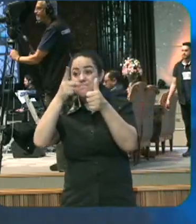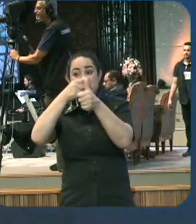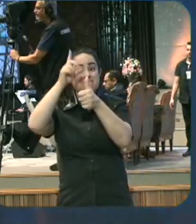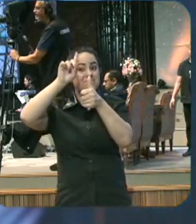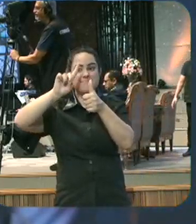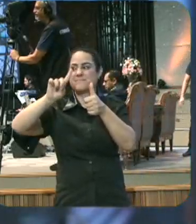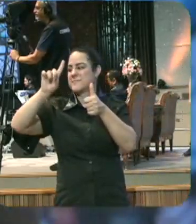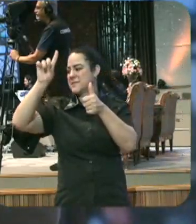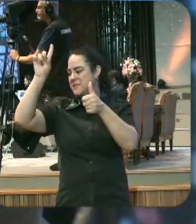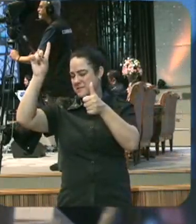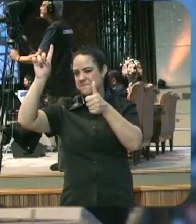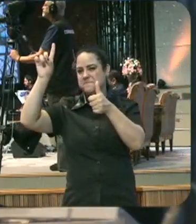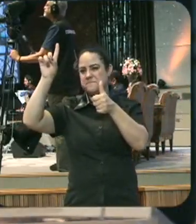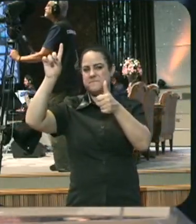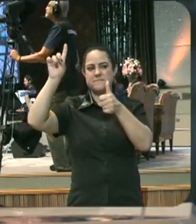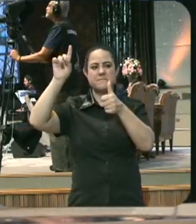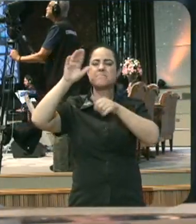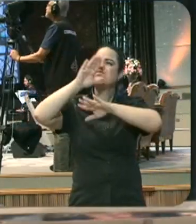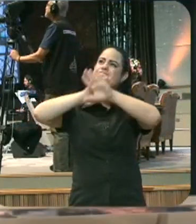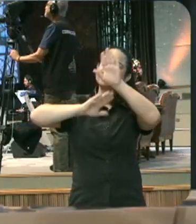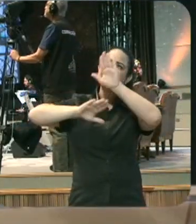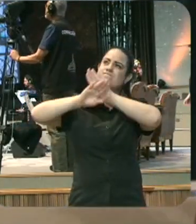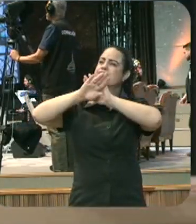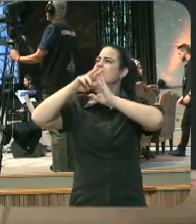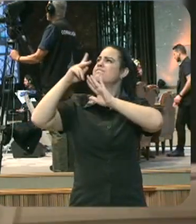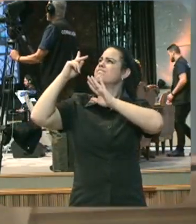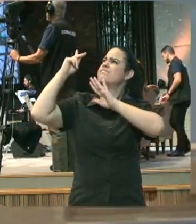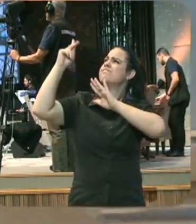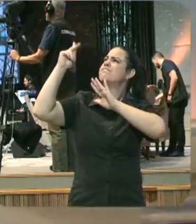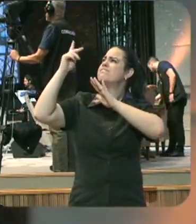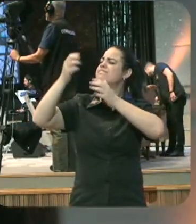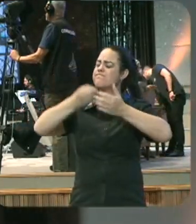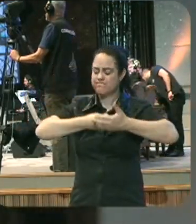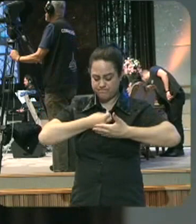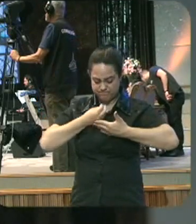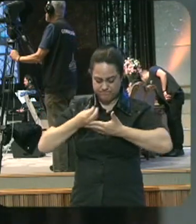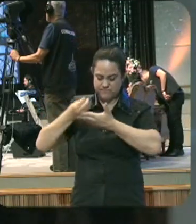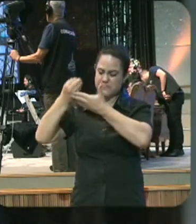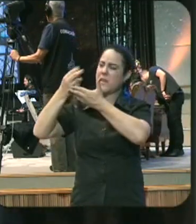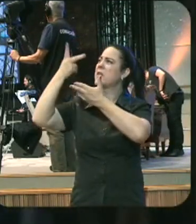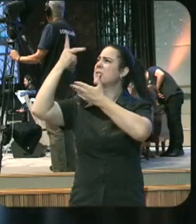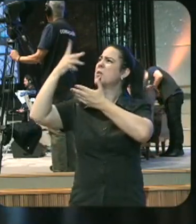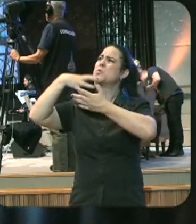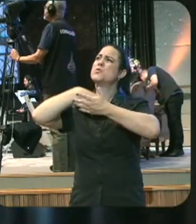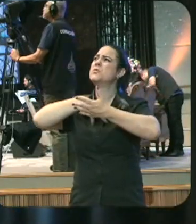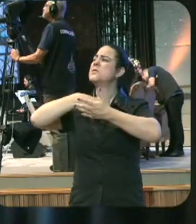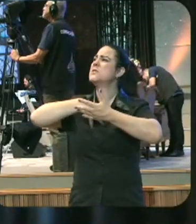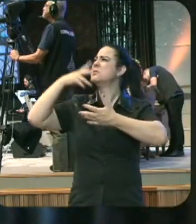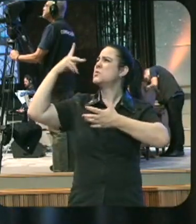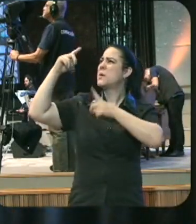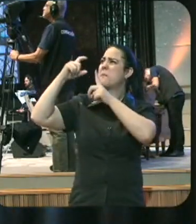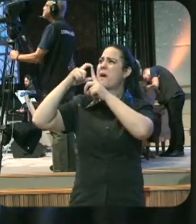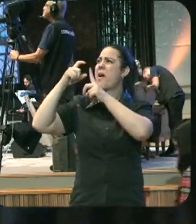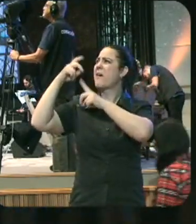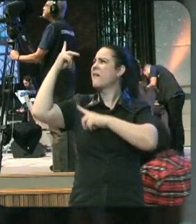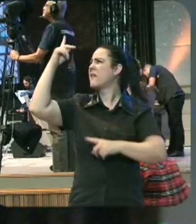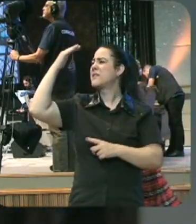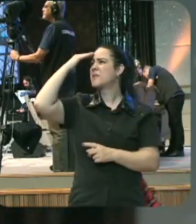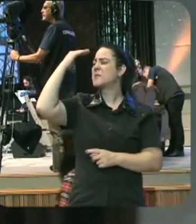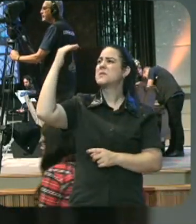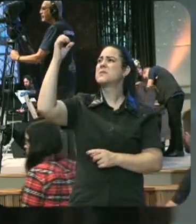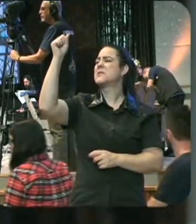sentido. Vou me colocar nas tuas mãos, e o Senhor vai vir em primeiro lugar, do teu jeito, a tua palavra, a tua